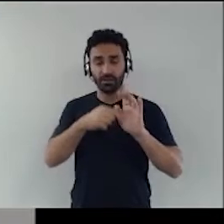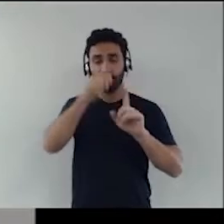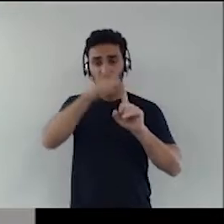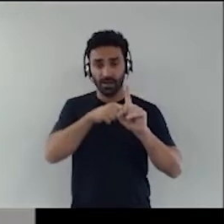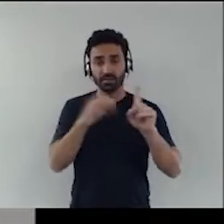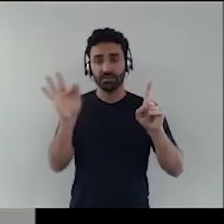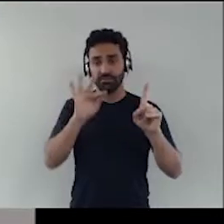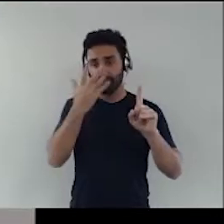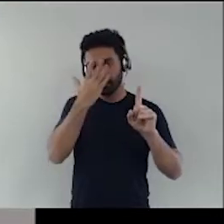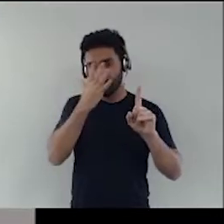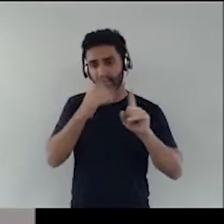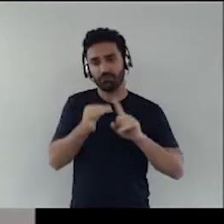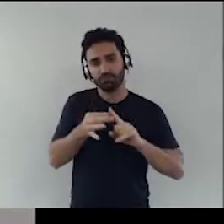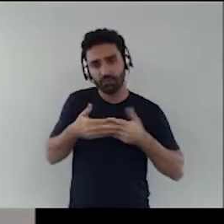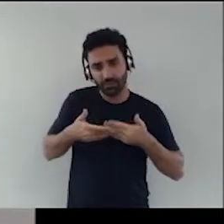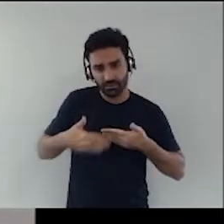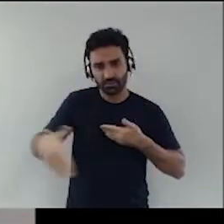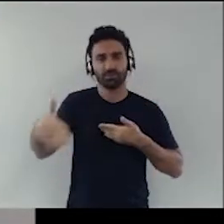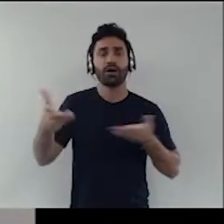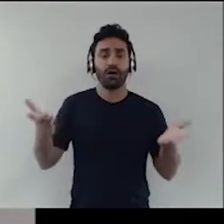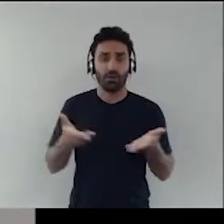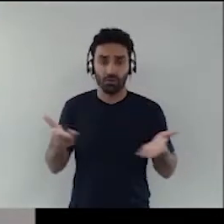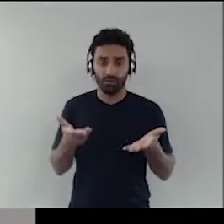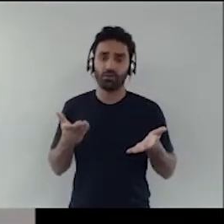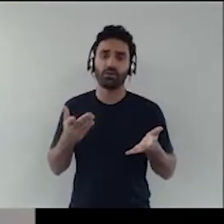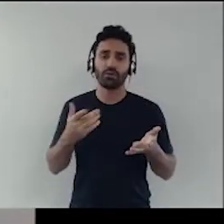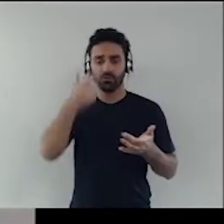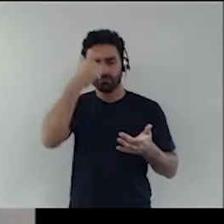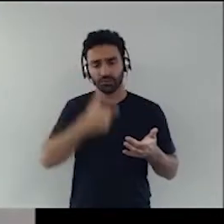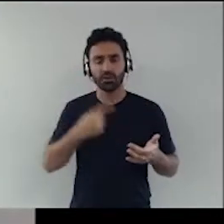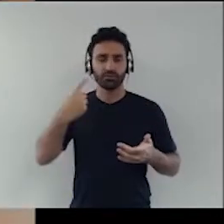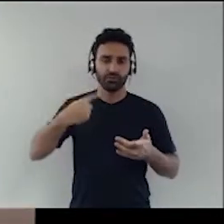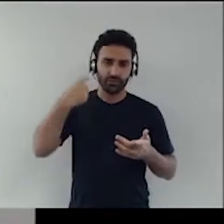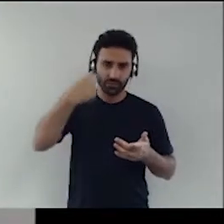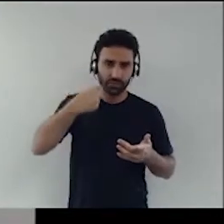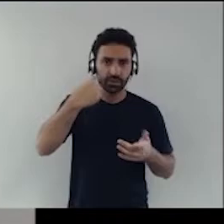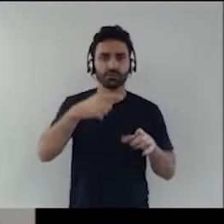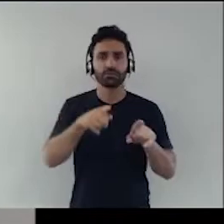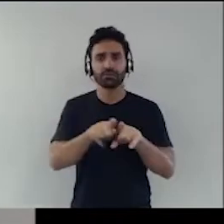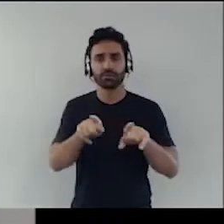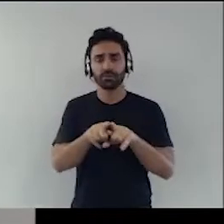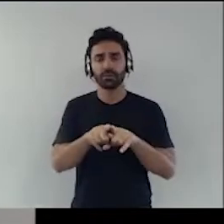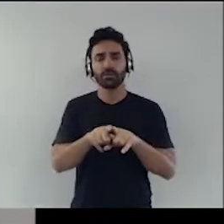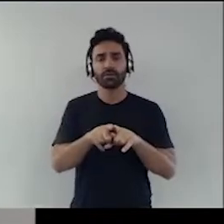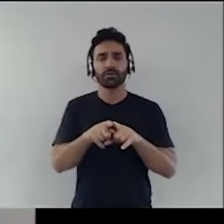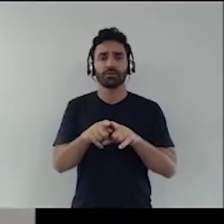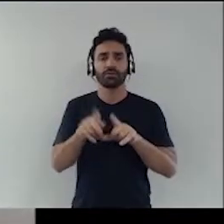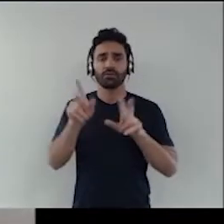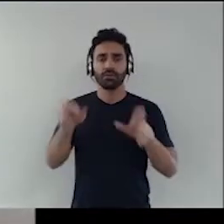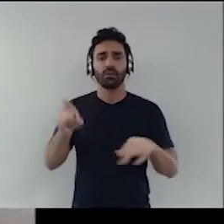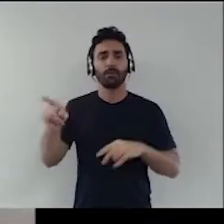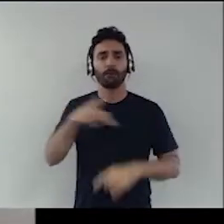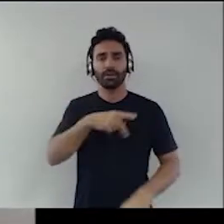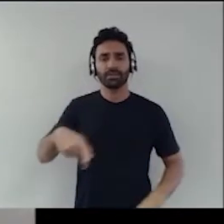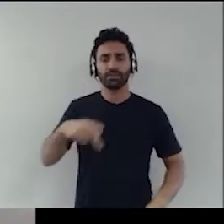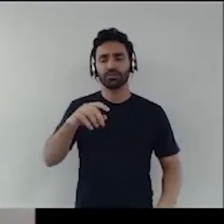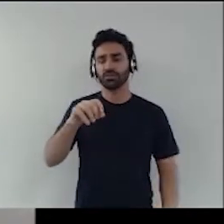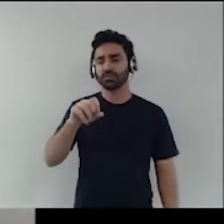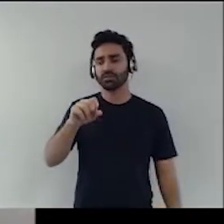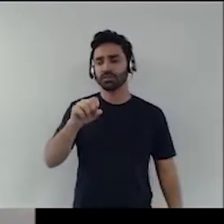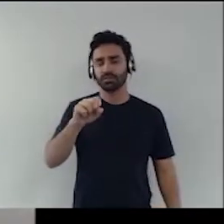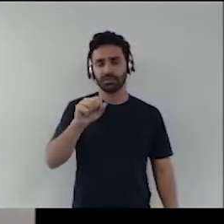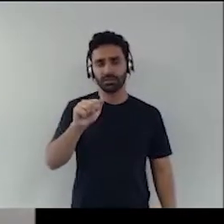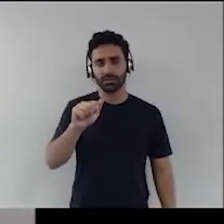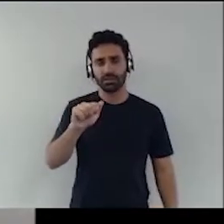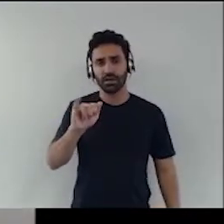diante, né? A gente agora, como advogado, e pegando o fio da meada do presidente Shaiman aqui da nossa